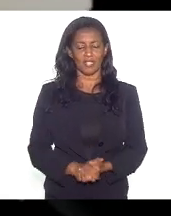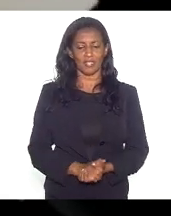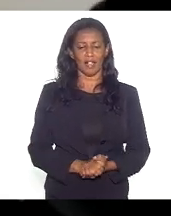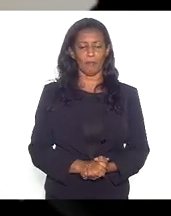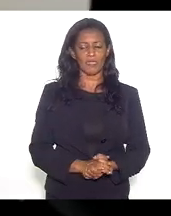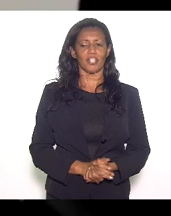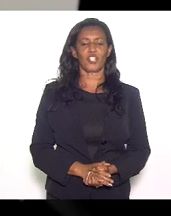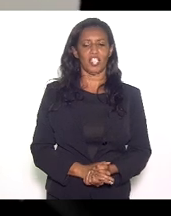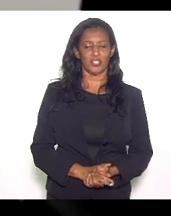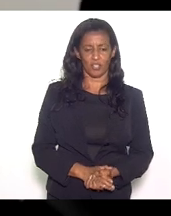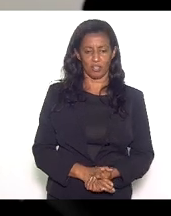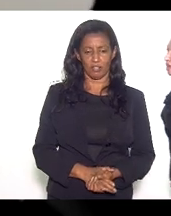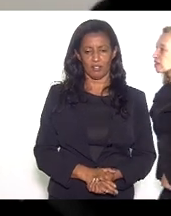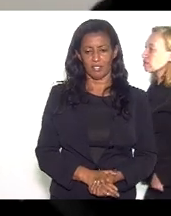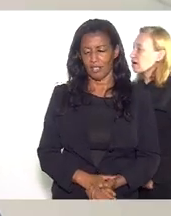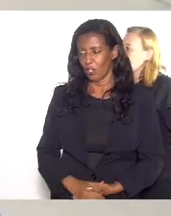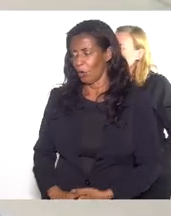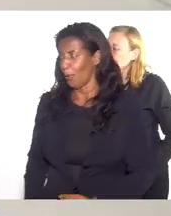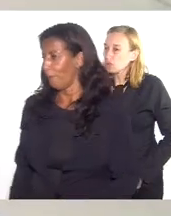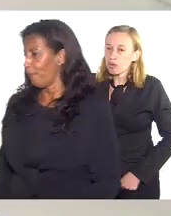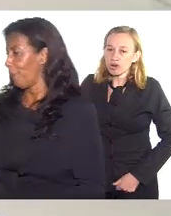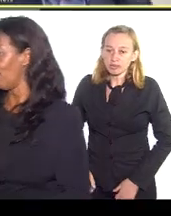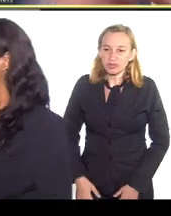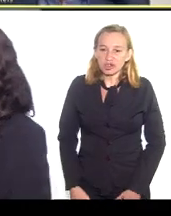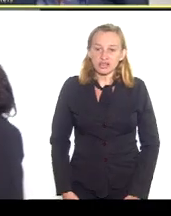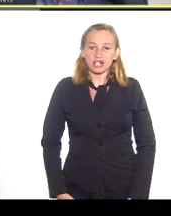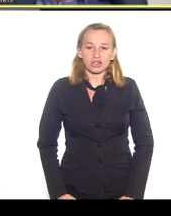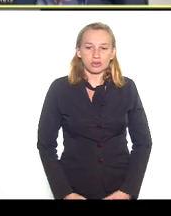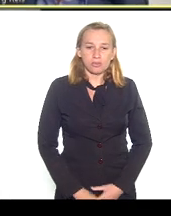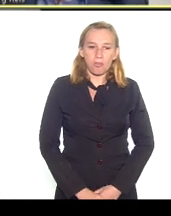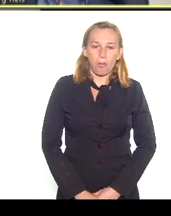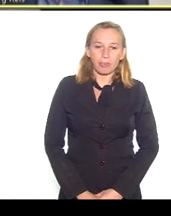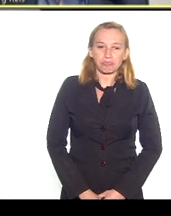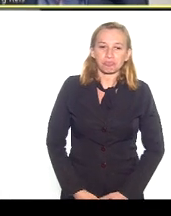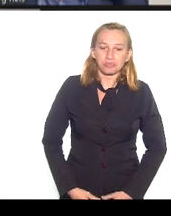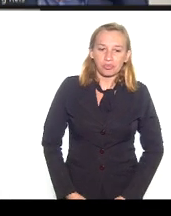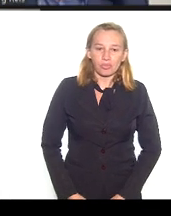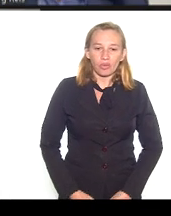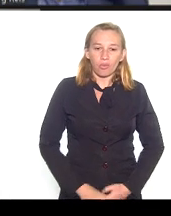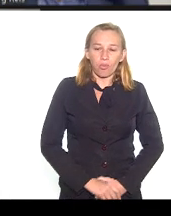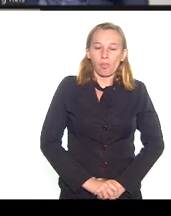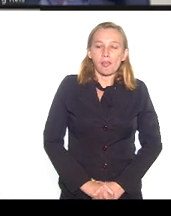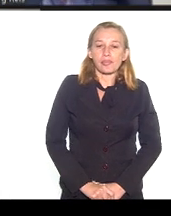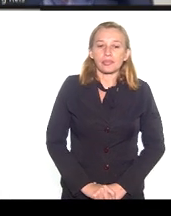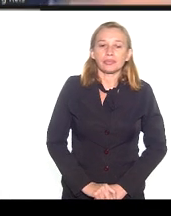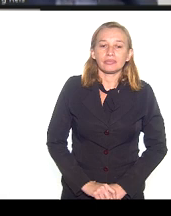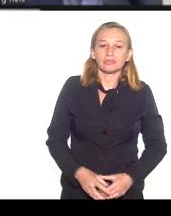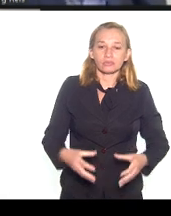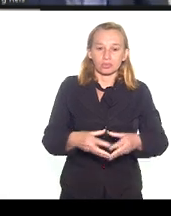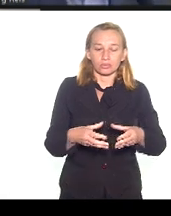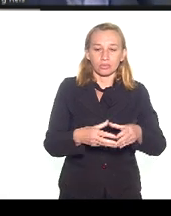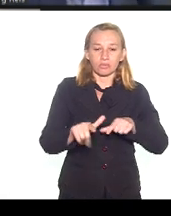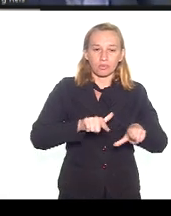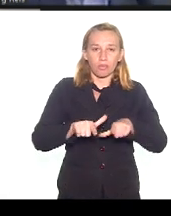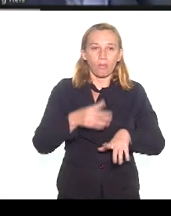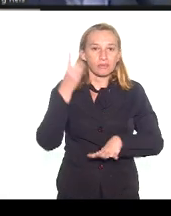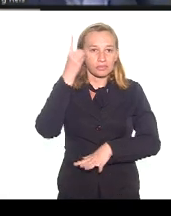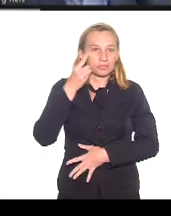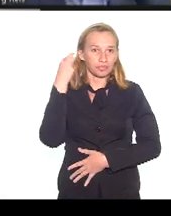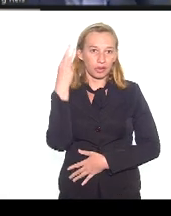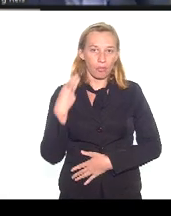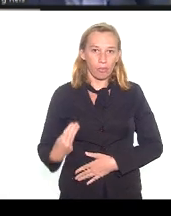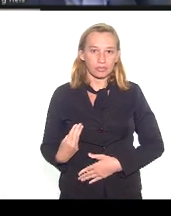Deputado Rosenberg Reis. Favorável, senhor presidente. Valeu. Pela Comissão de Trabalho, deputada Mônica